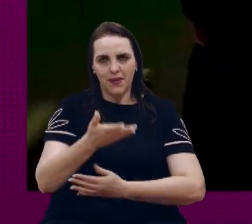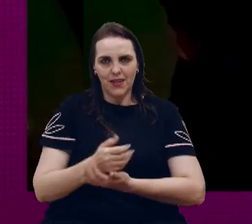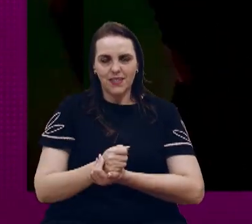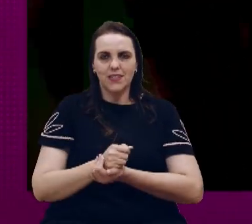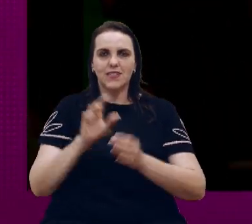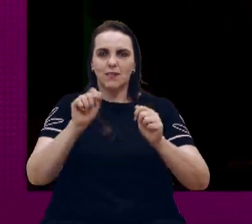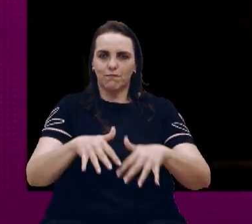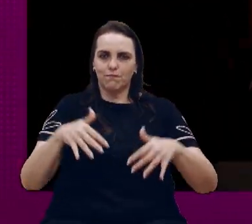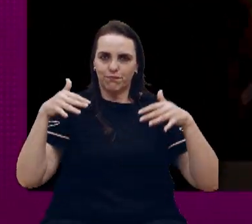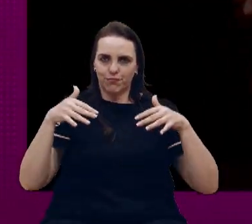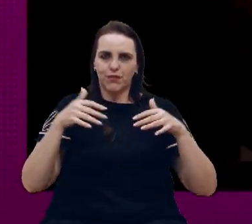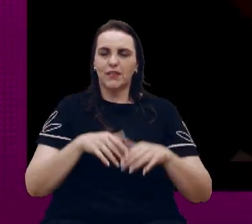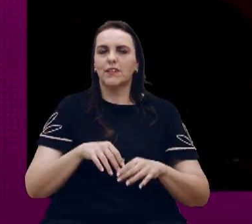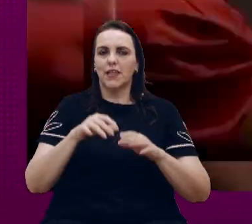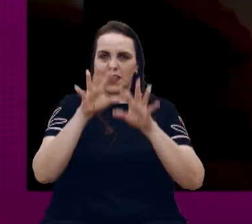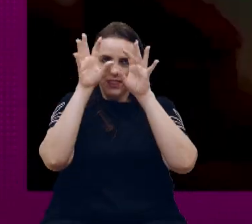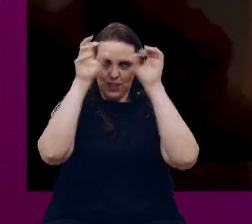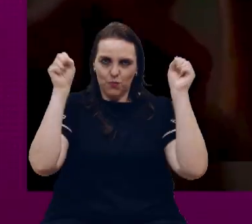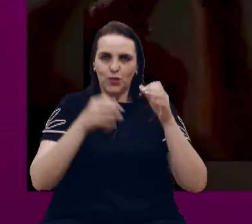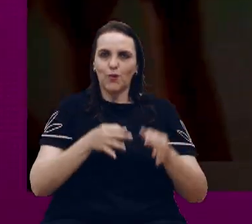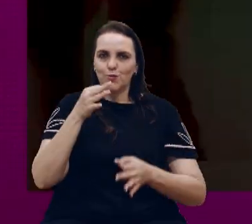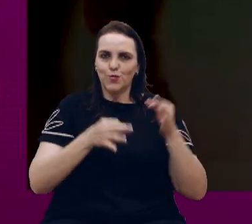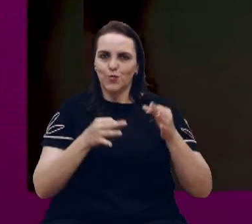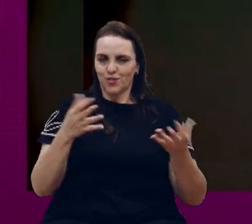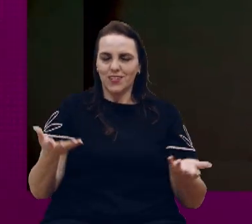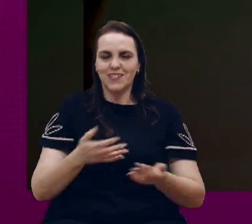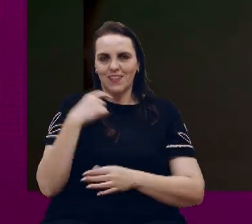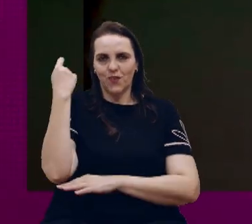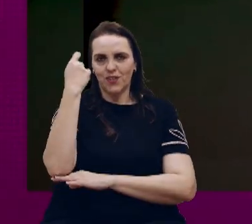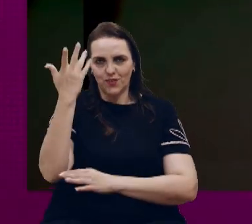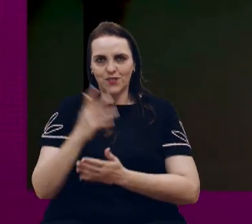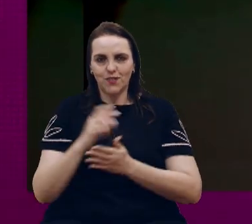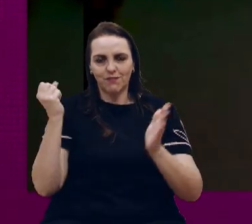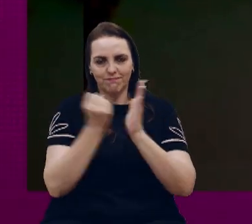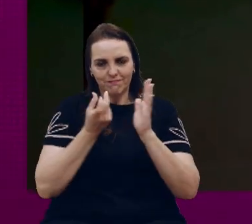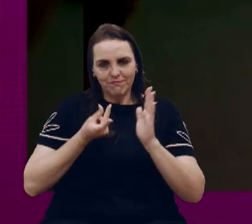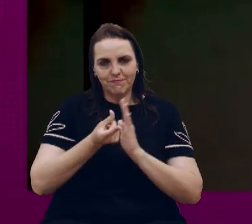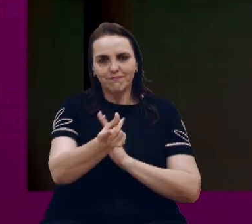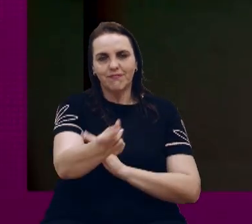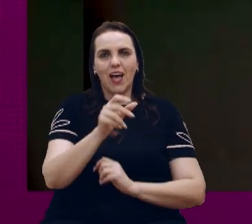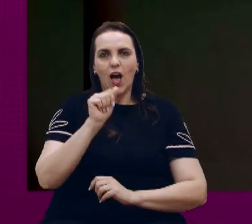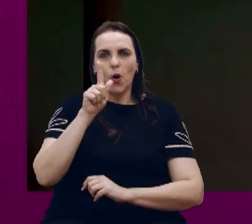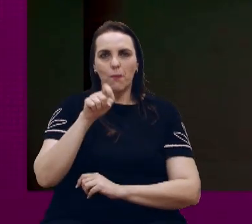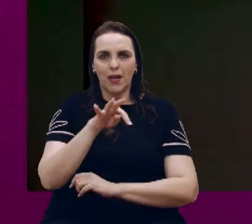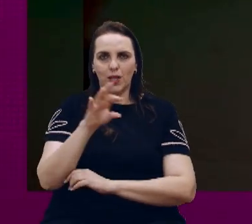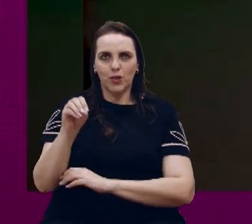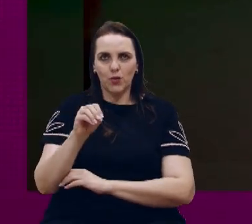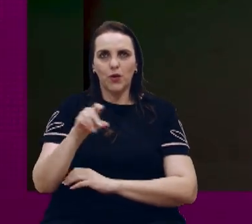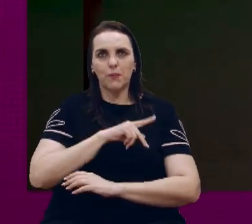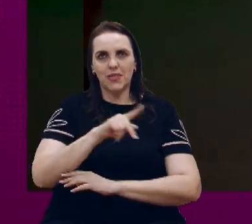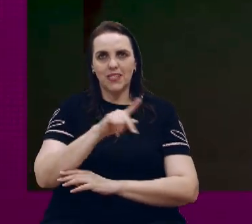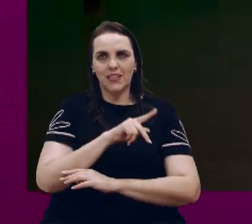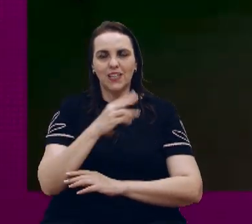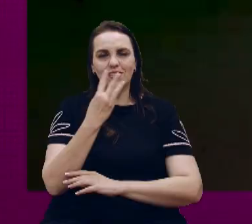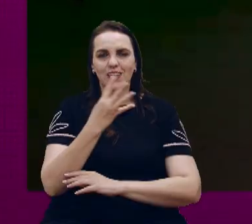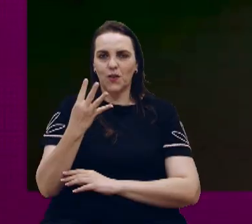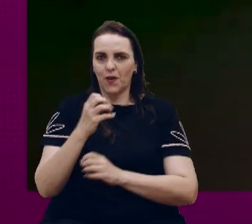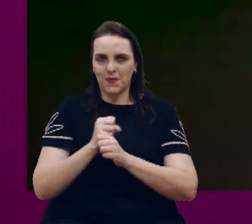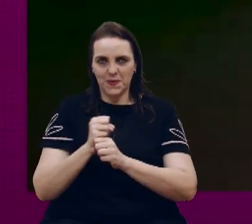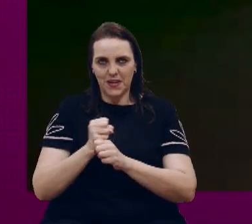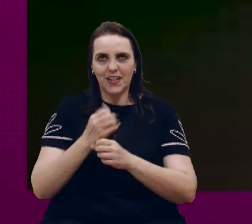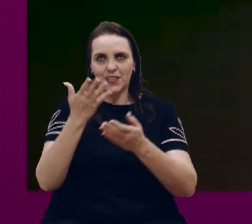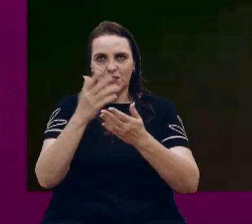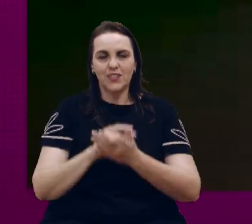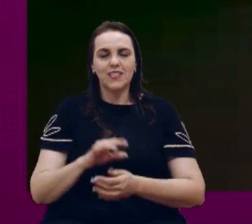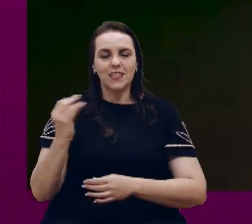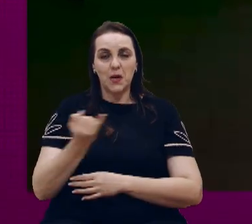de Justiça do Rio Grande do Sul. A distinção presta homenagem ao legado de Alberto André, que presidiu a entidade por 34 anos e se destacou